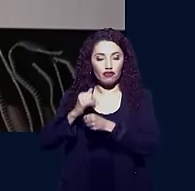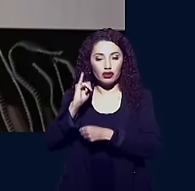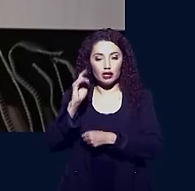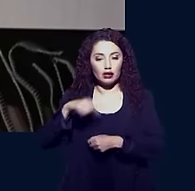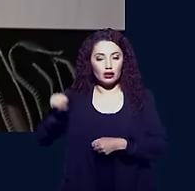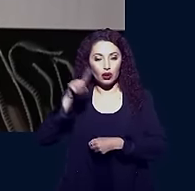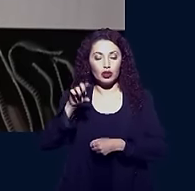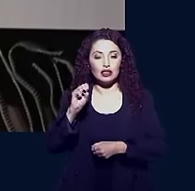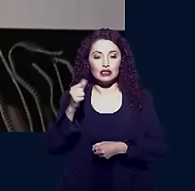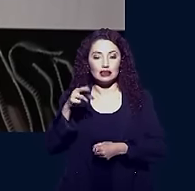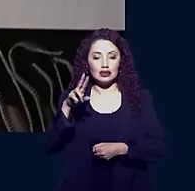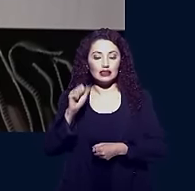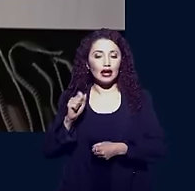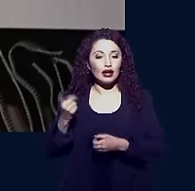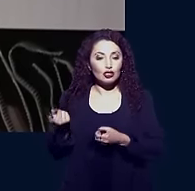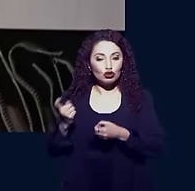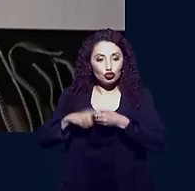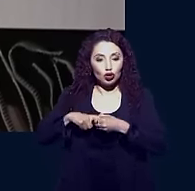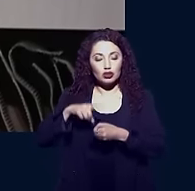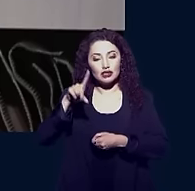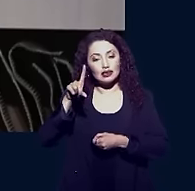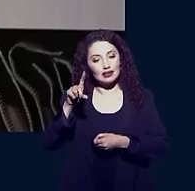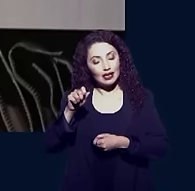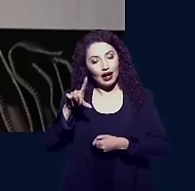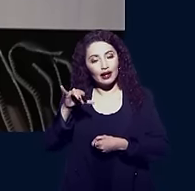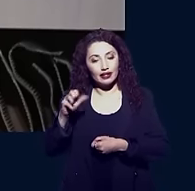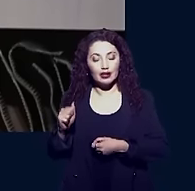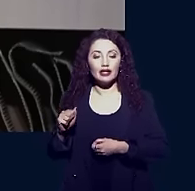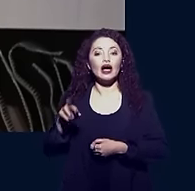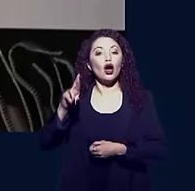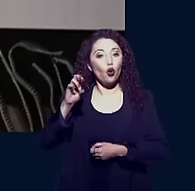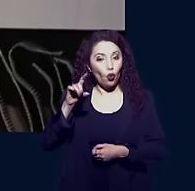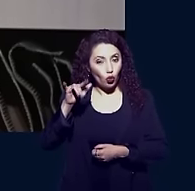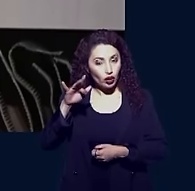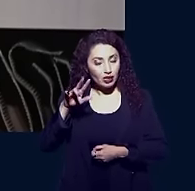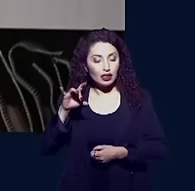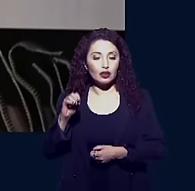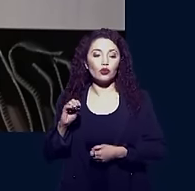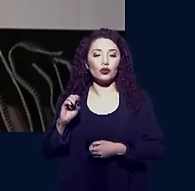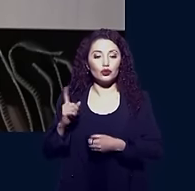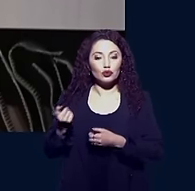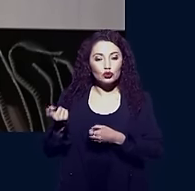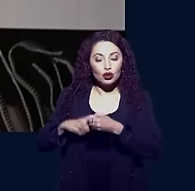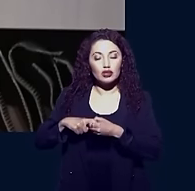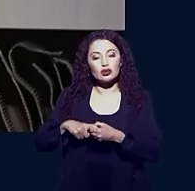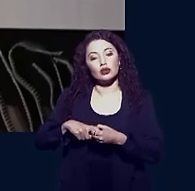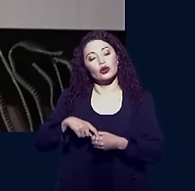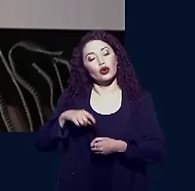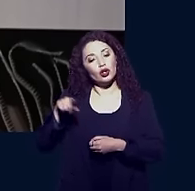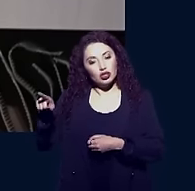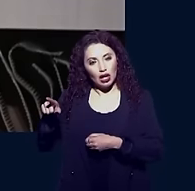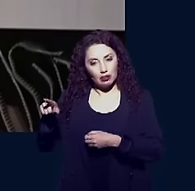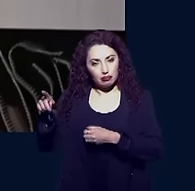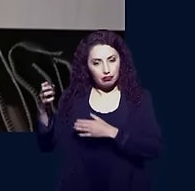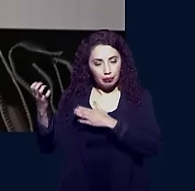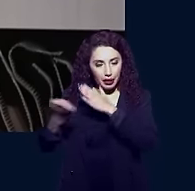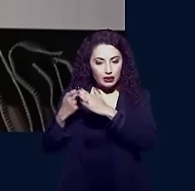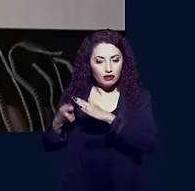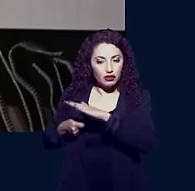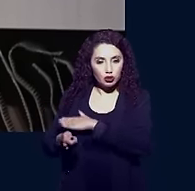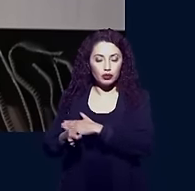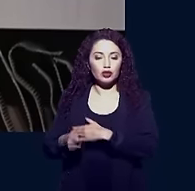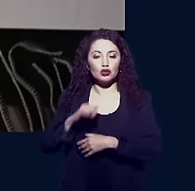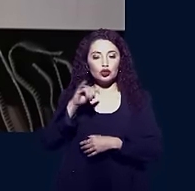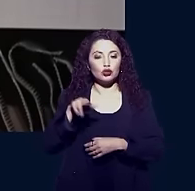Ita sócia fundadora da Cap Rodrigo Azevedo sócio da ibun investimentos Júlio filho sócio do